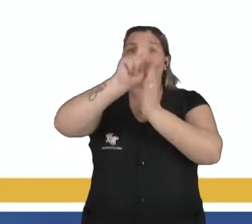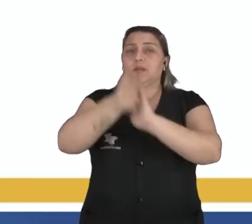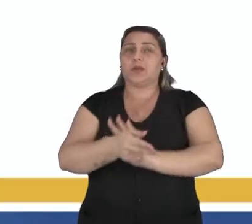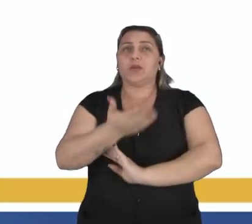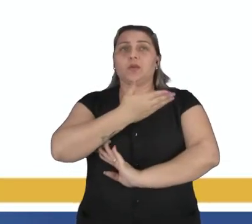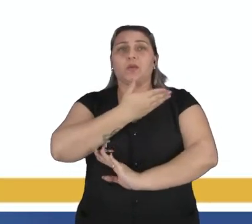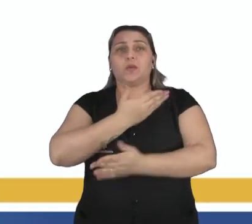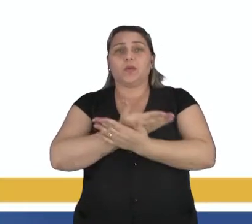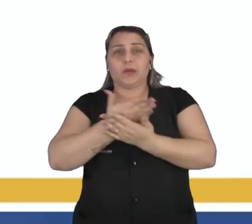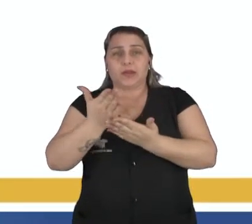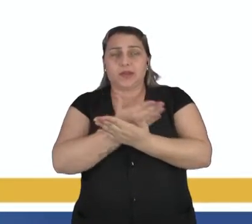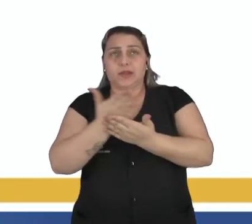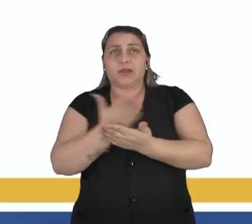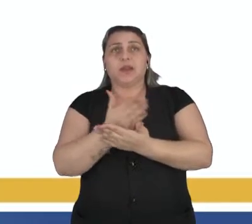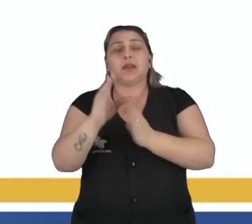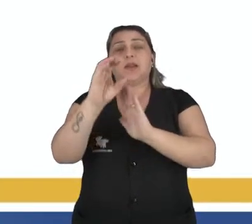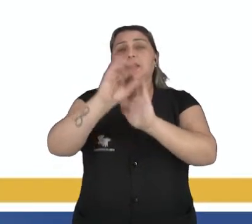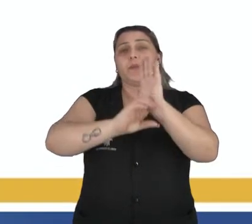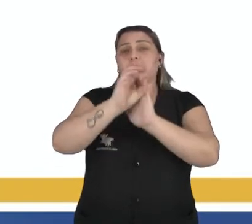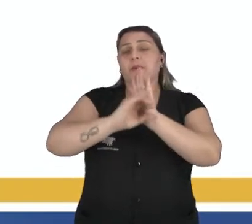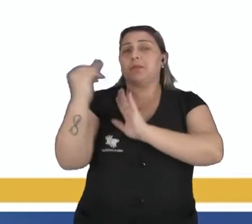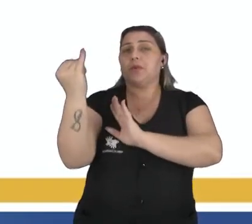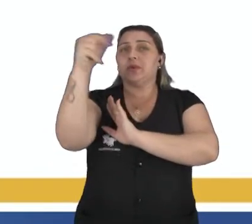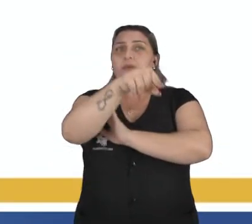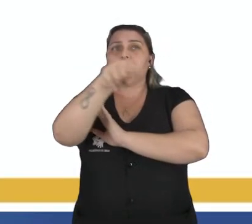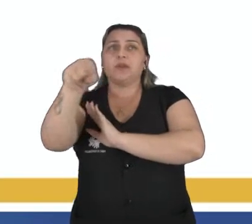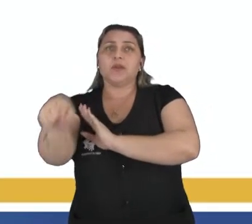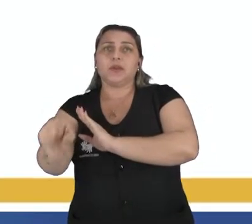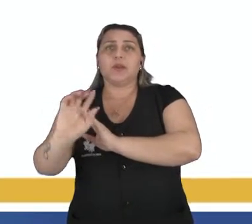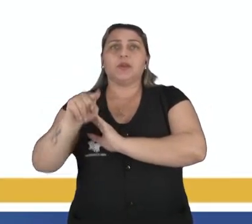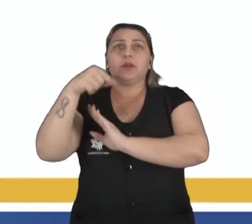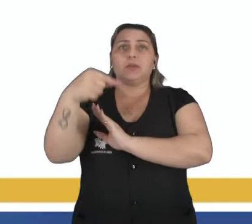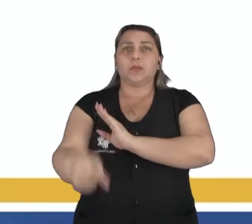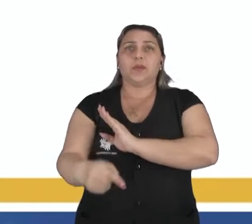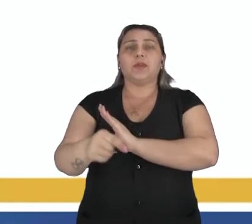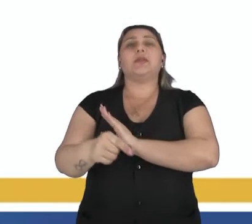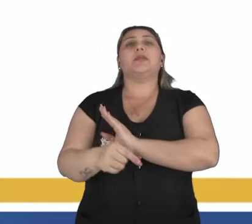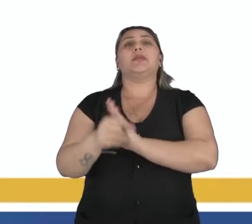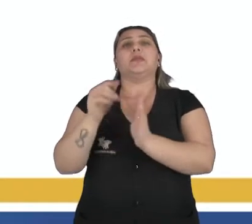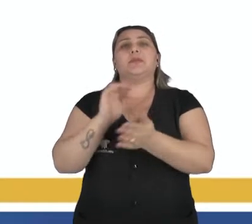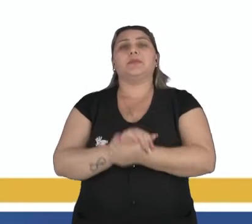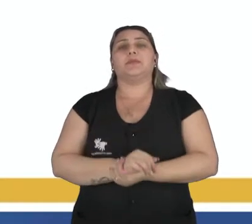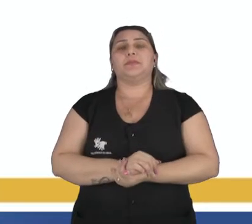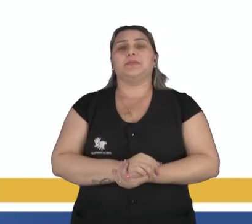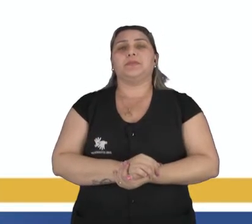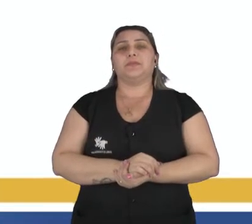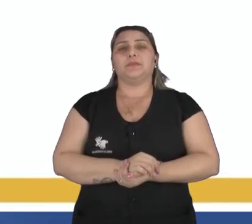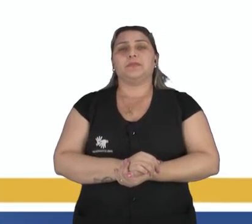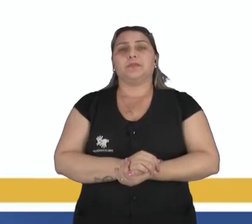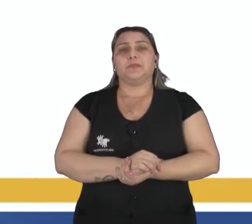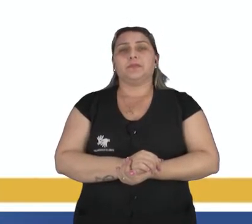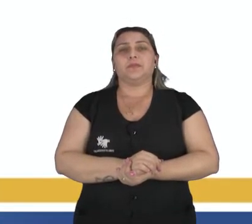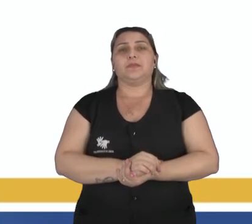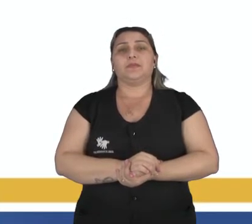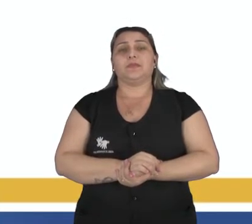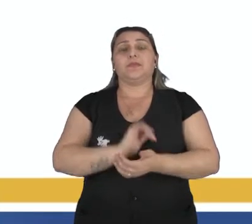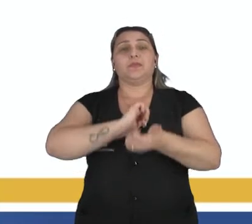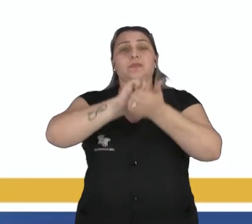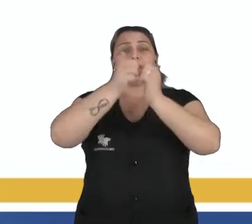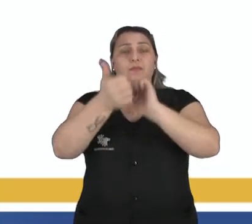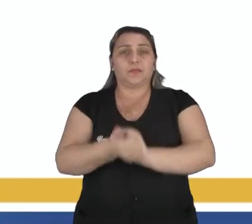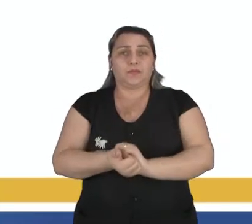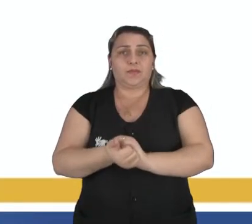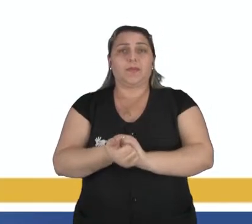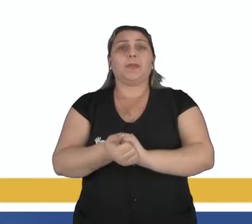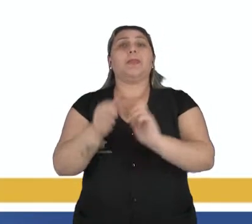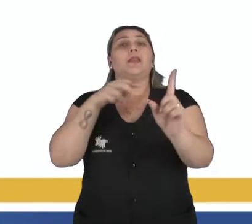nessa parte de conceituação, que é muito importante para vocês, e depois a gente vai citar alguns exemplos, né? Vamos lá. O atletismo